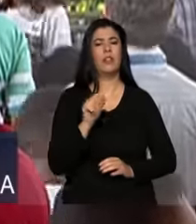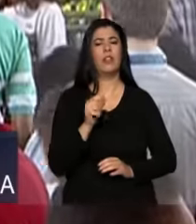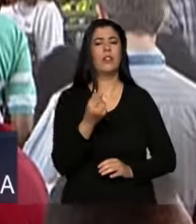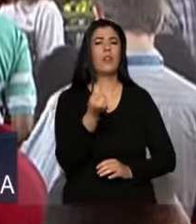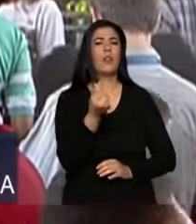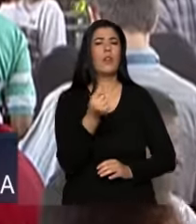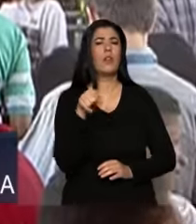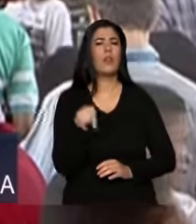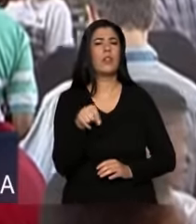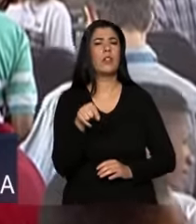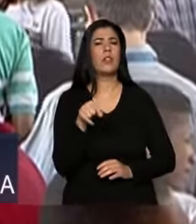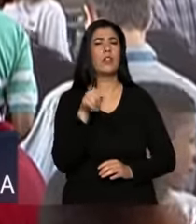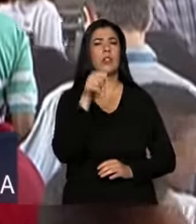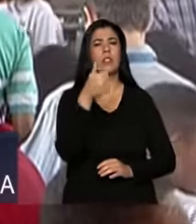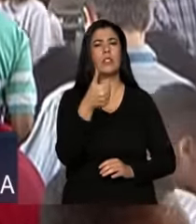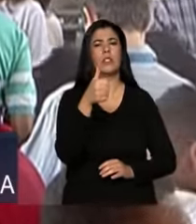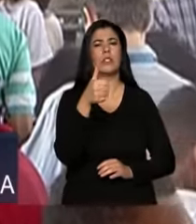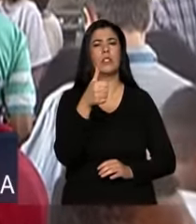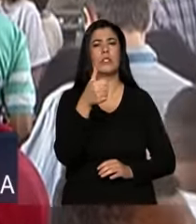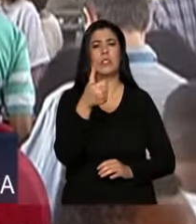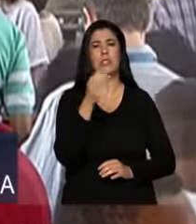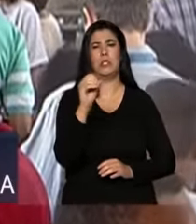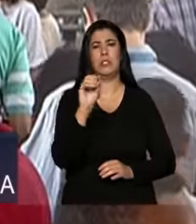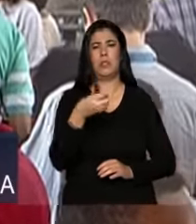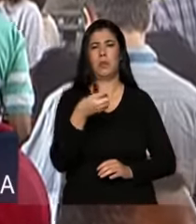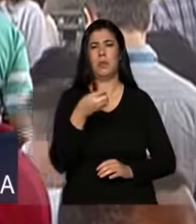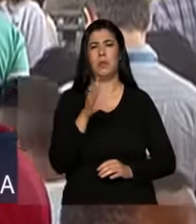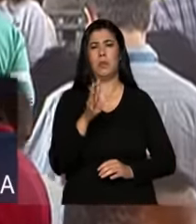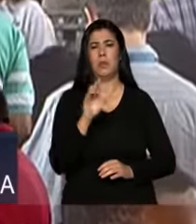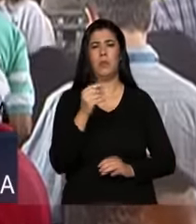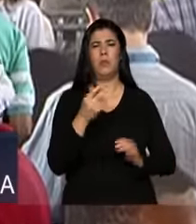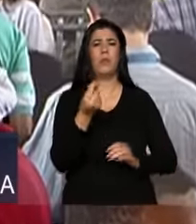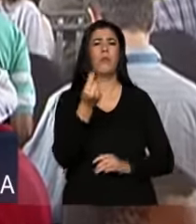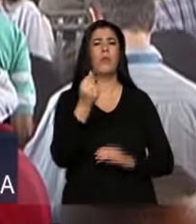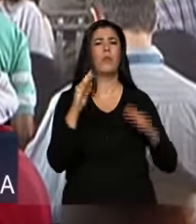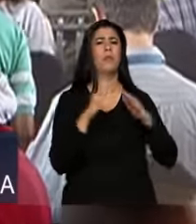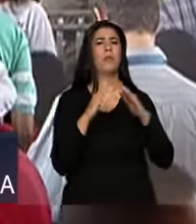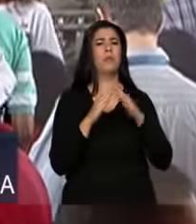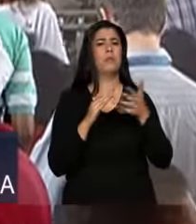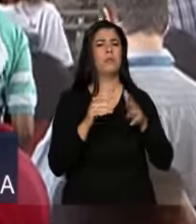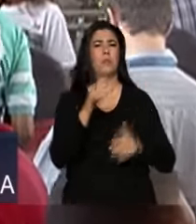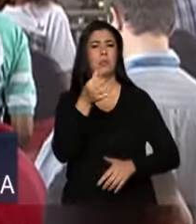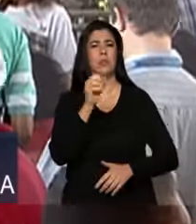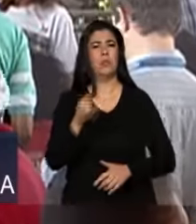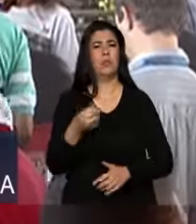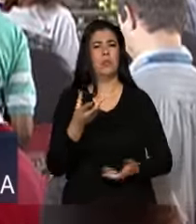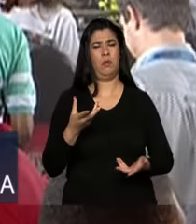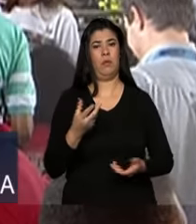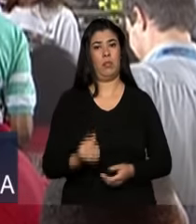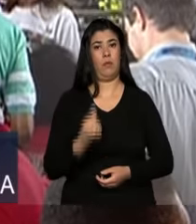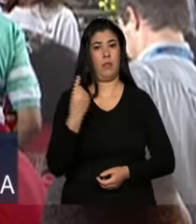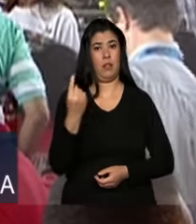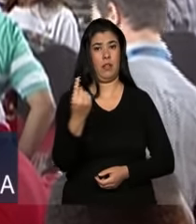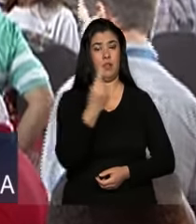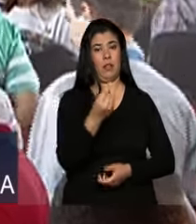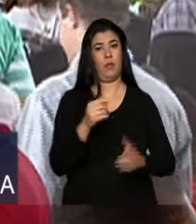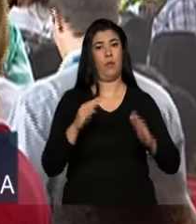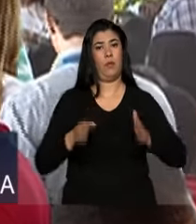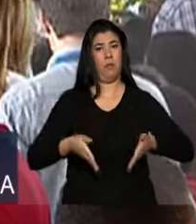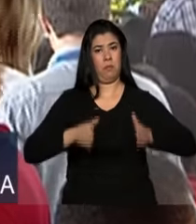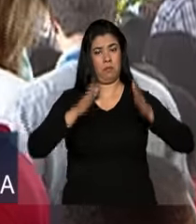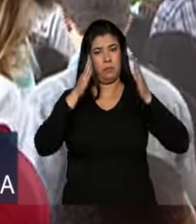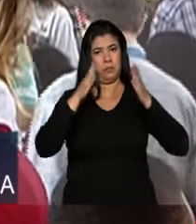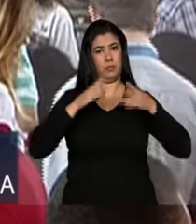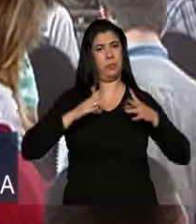60 mil, mais ou menos isso, é isso? A unidade. Então, cada casa dessa,